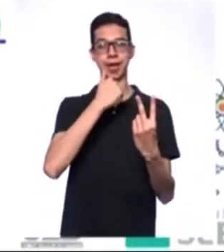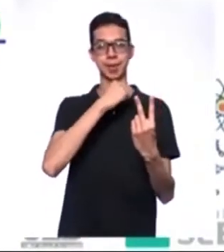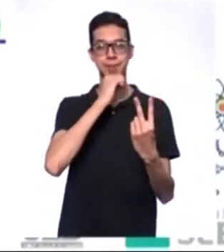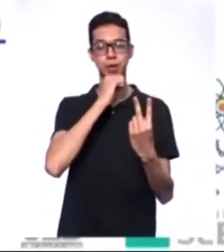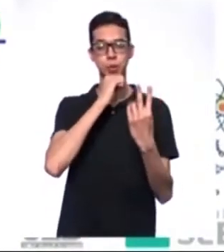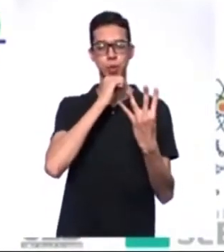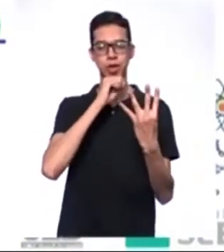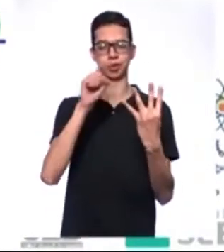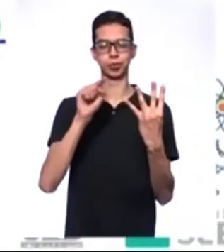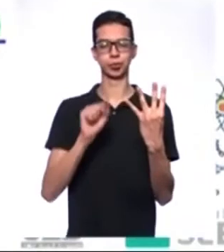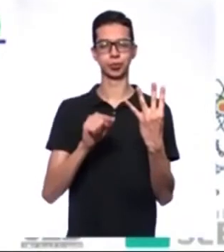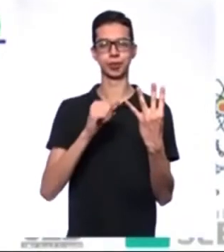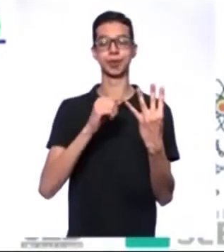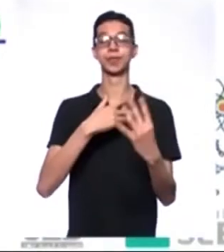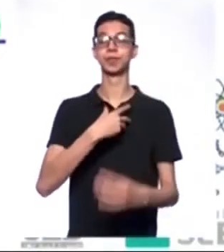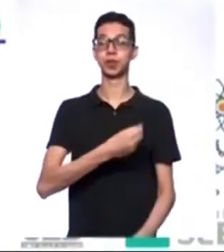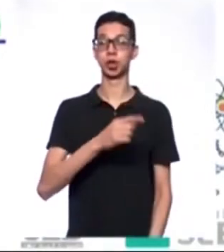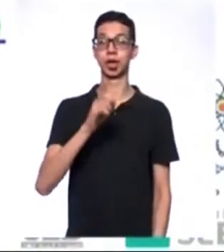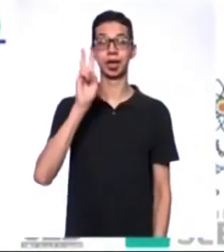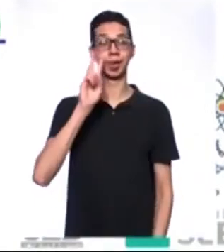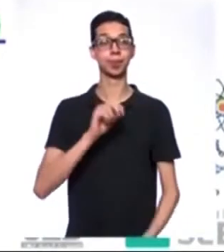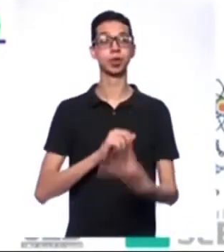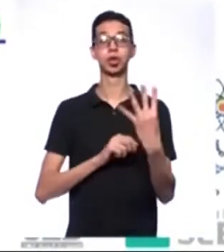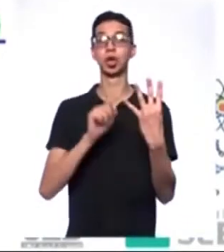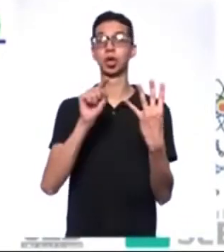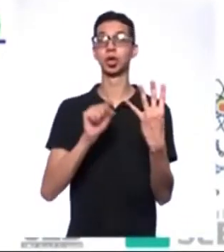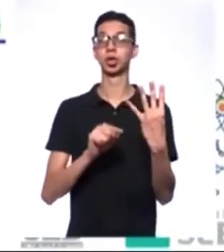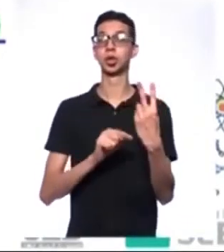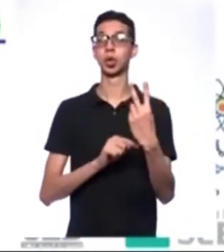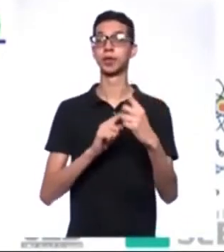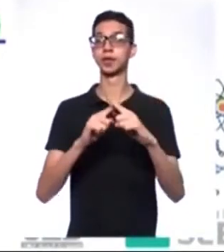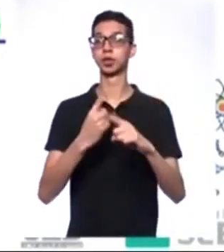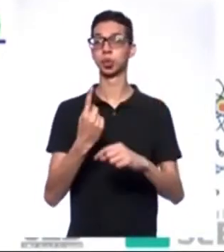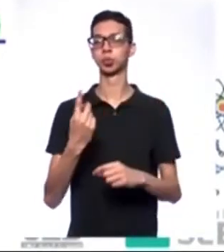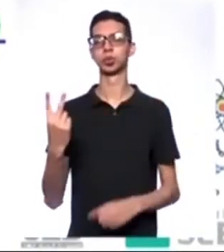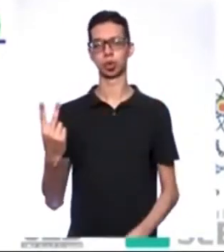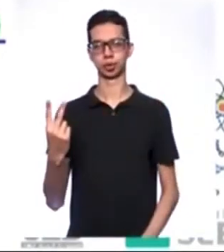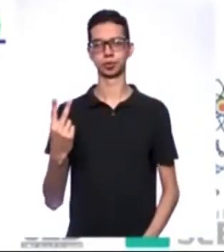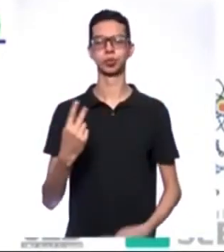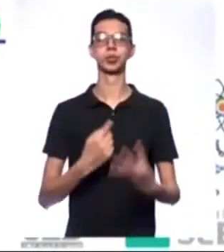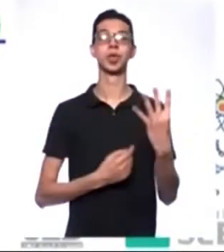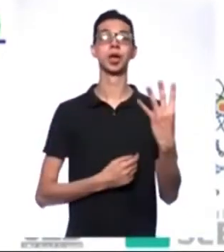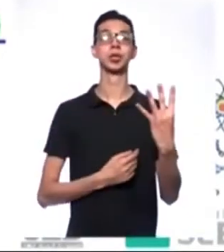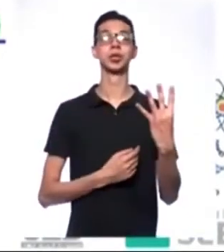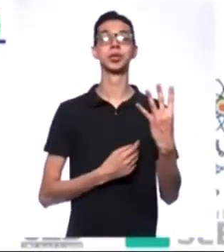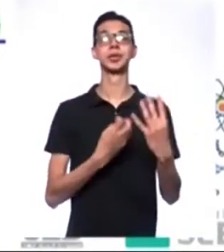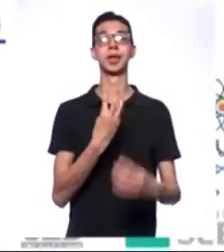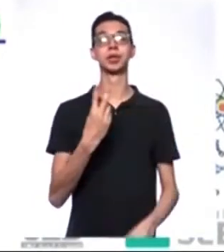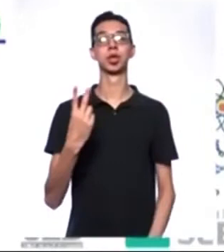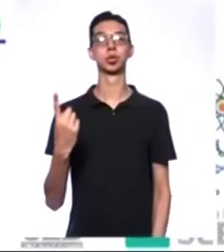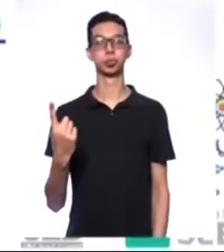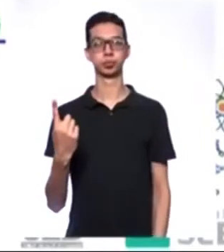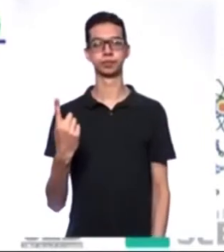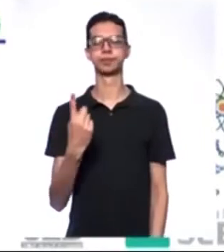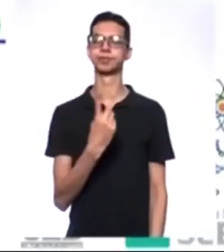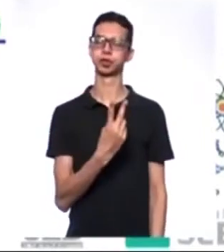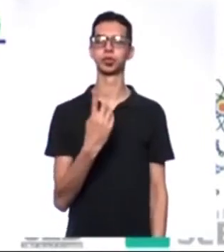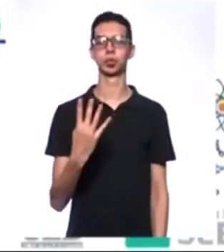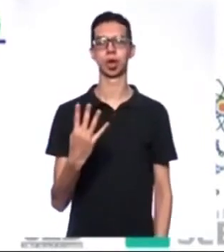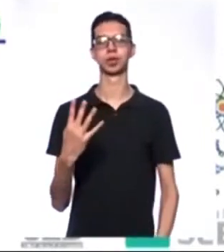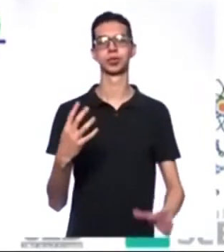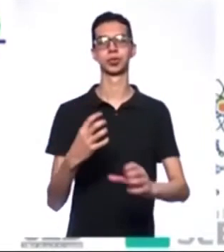filhos lembre-se 2 fatorial é duas vezes um que dá dois né e 4 fatorial é 4 3 2 1 que dá 24